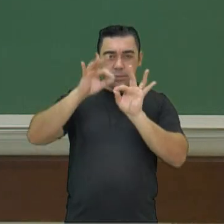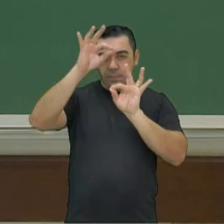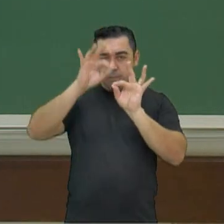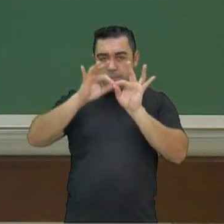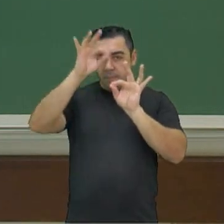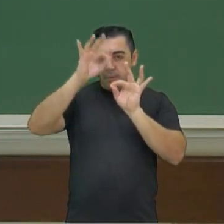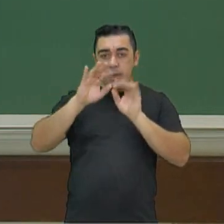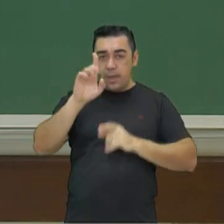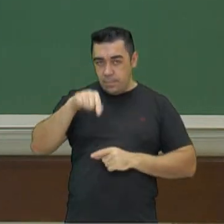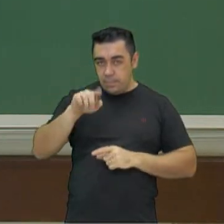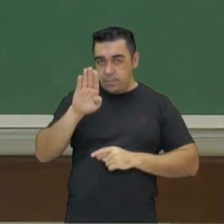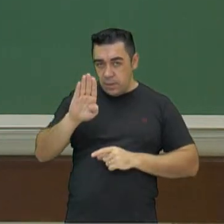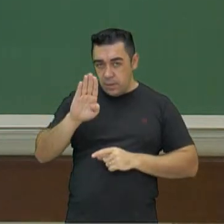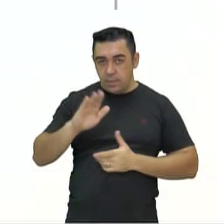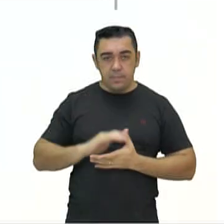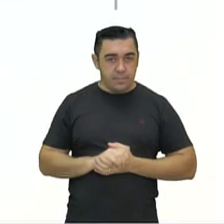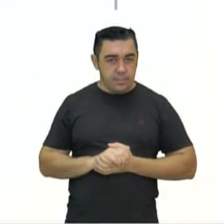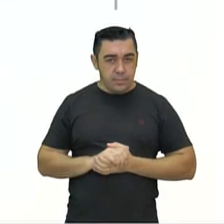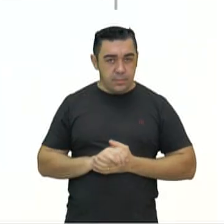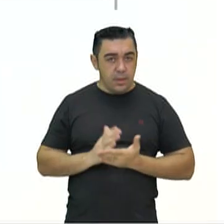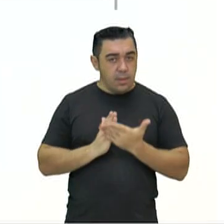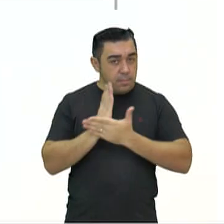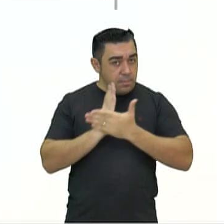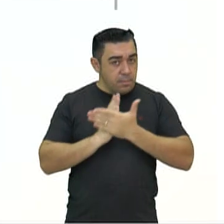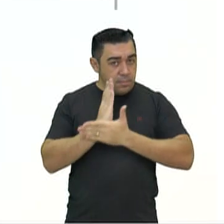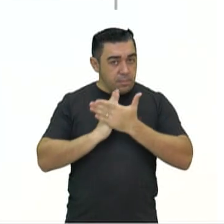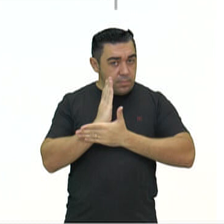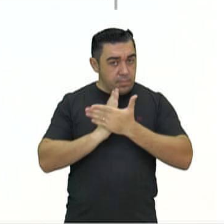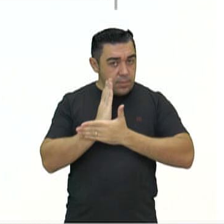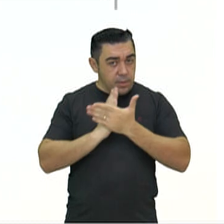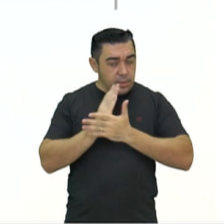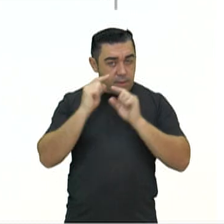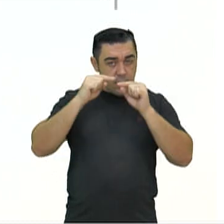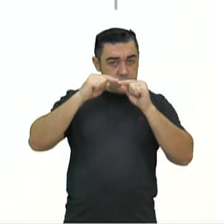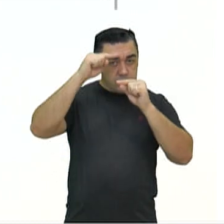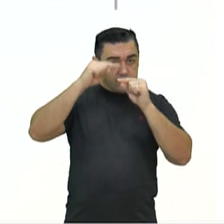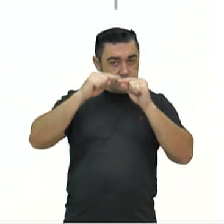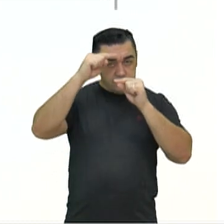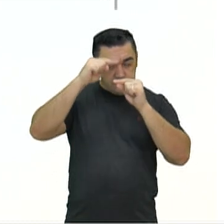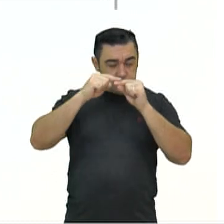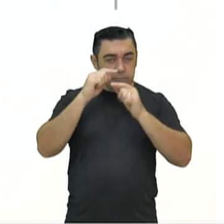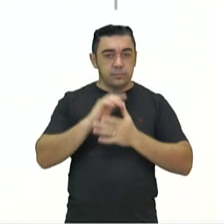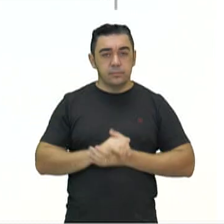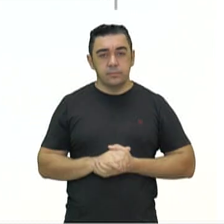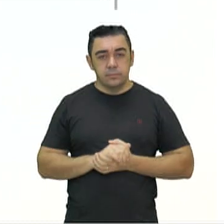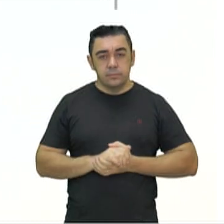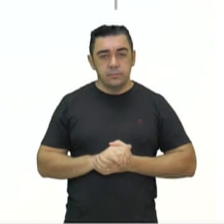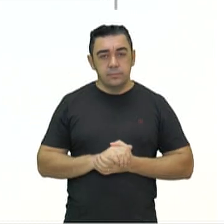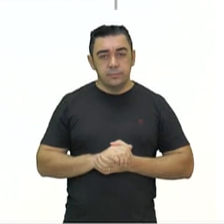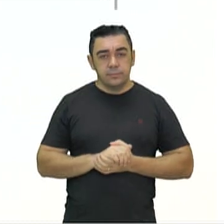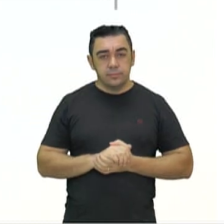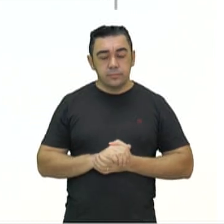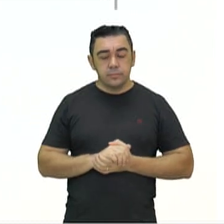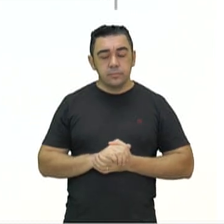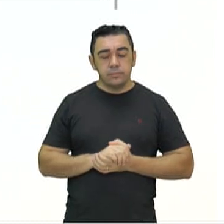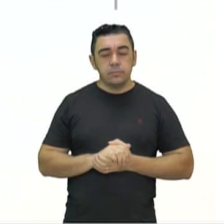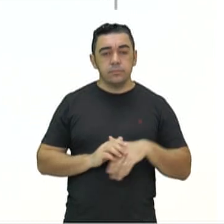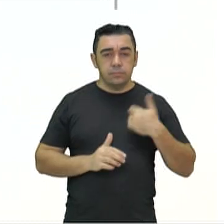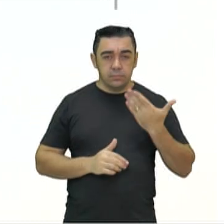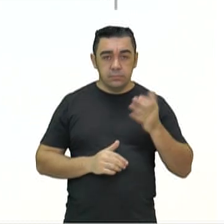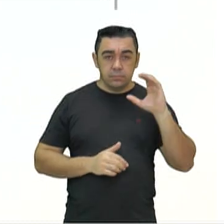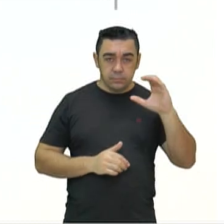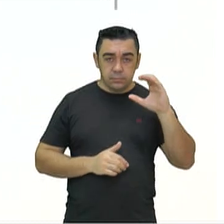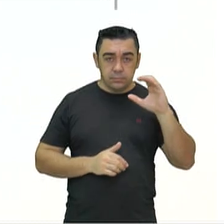B. Semi-eixo é a metade do eixo menor. E, então, o C, que é a